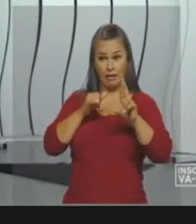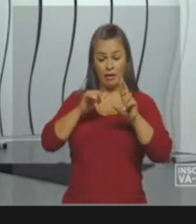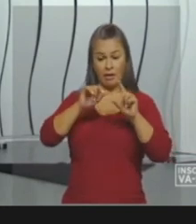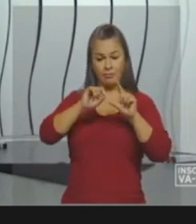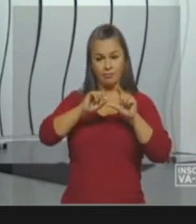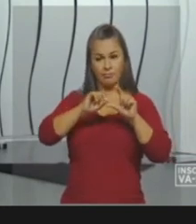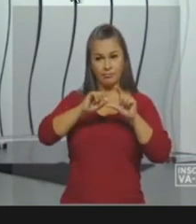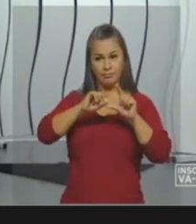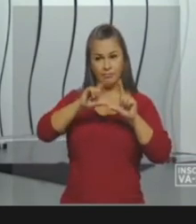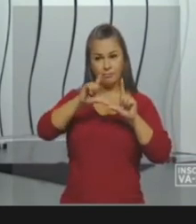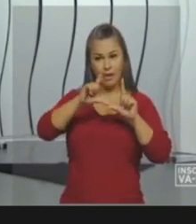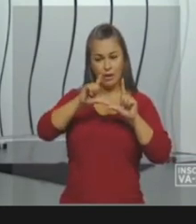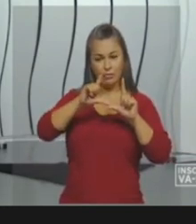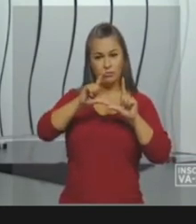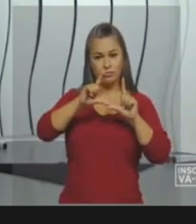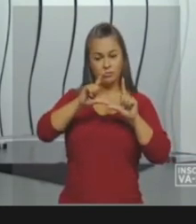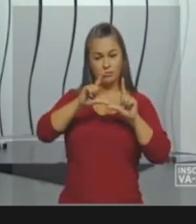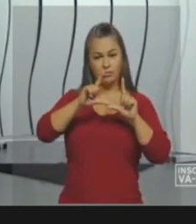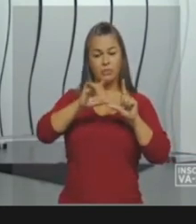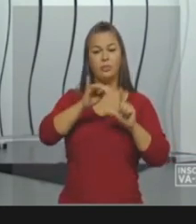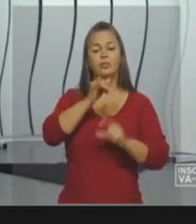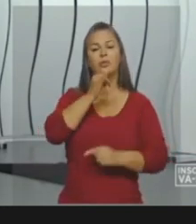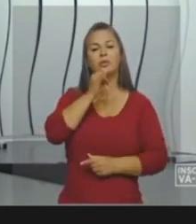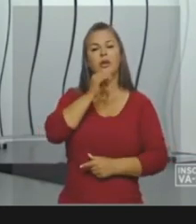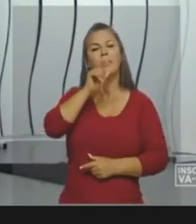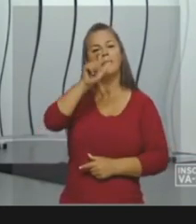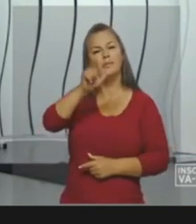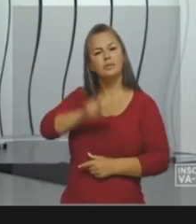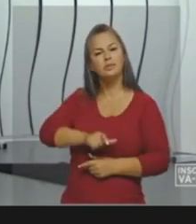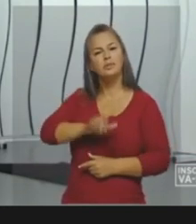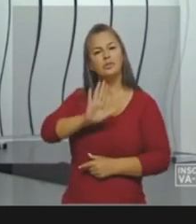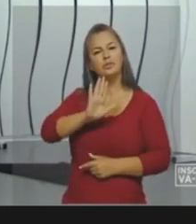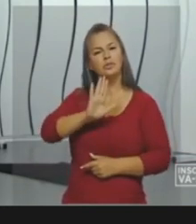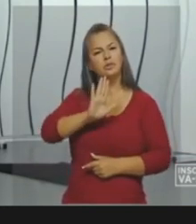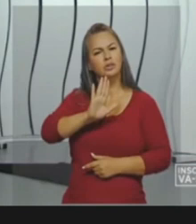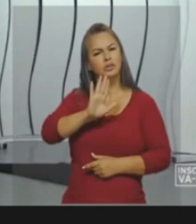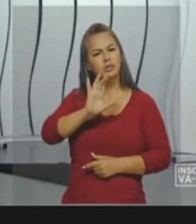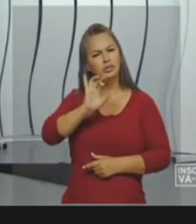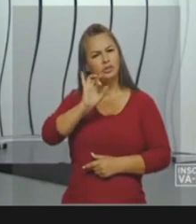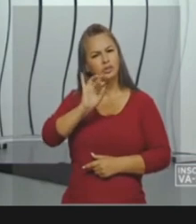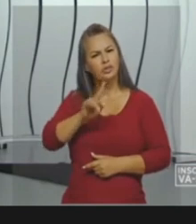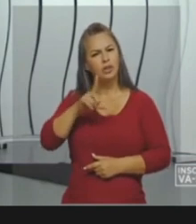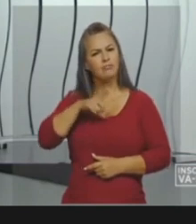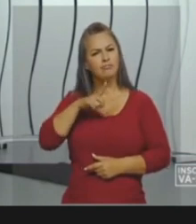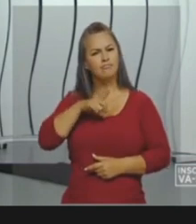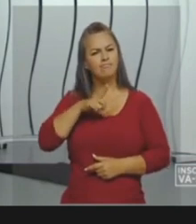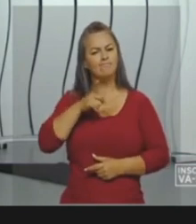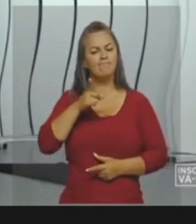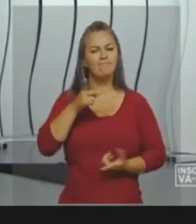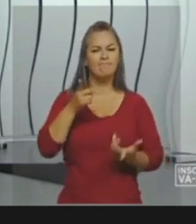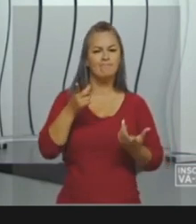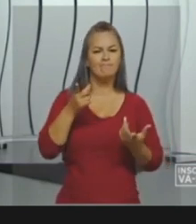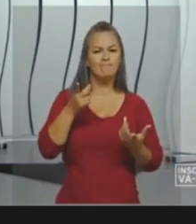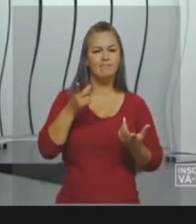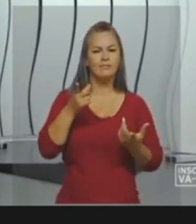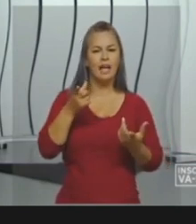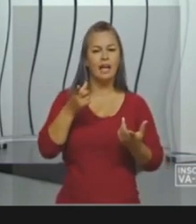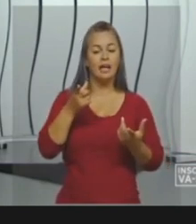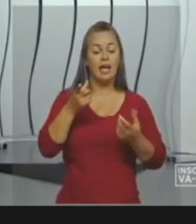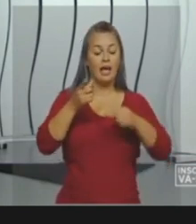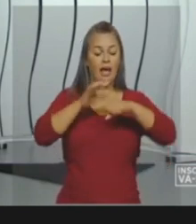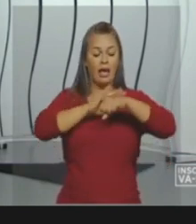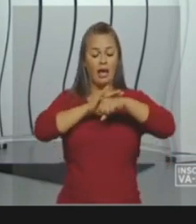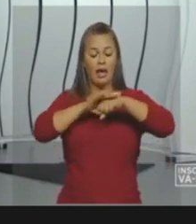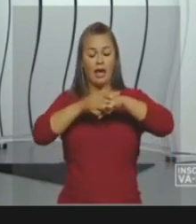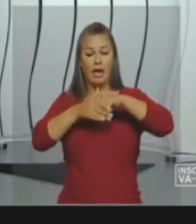então, de uma pessoa que o genótipo dela só codifica a possibilidade de ter o quê? Fator RH na superfície